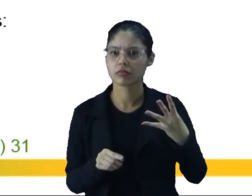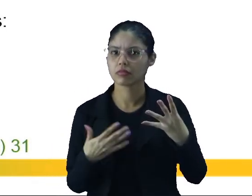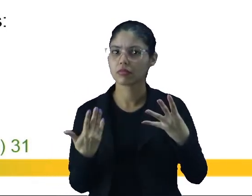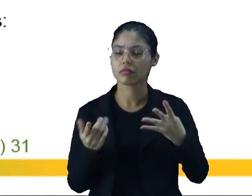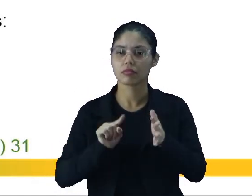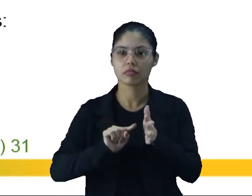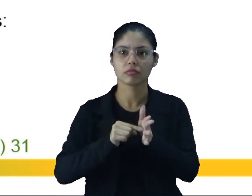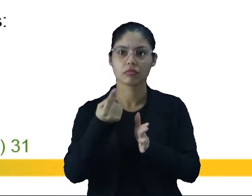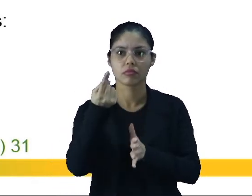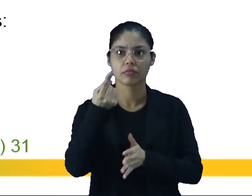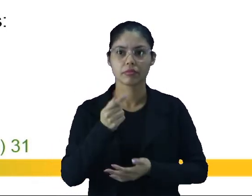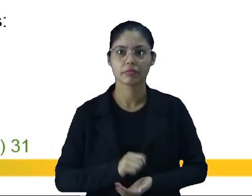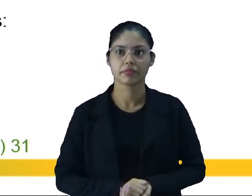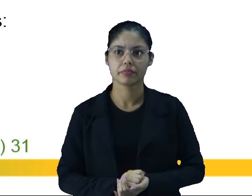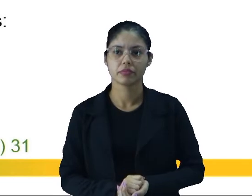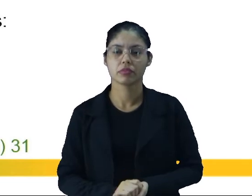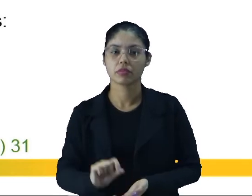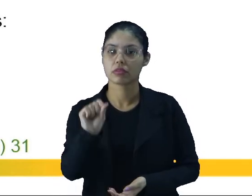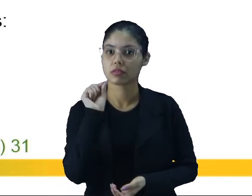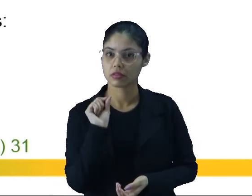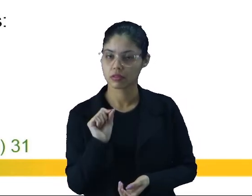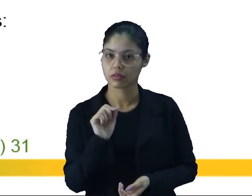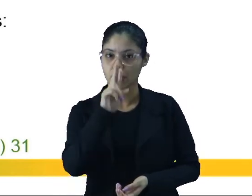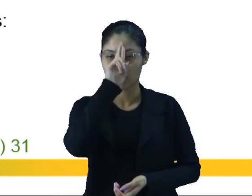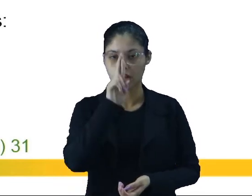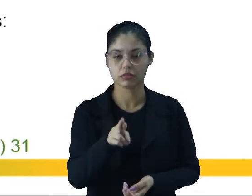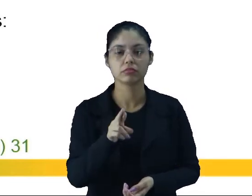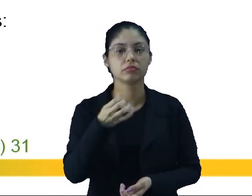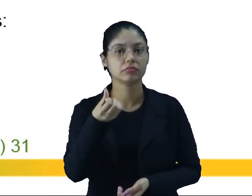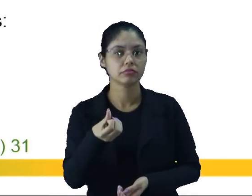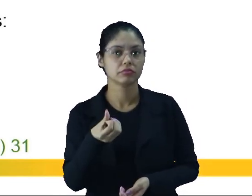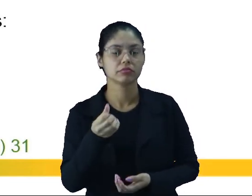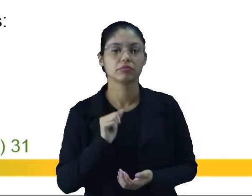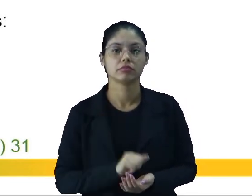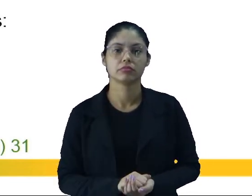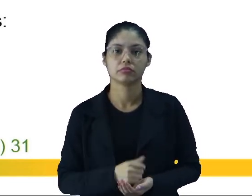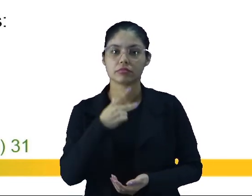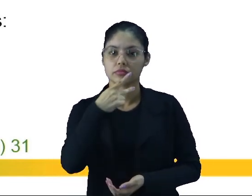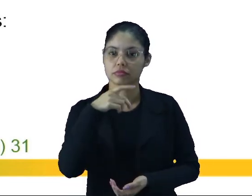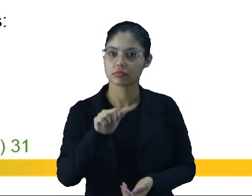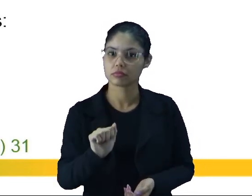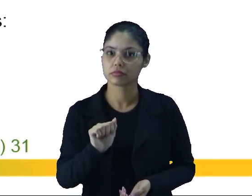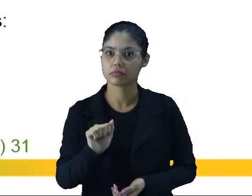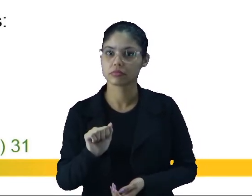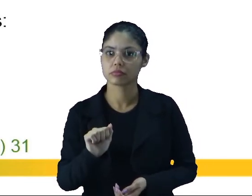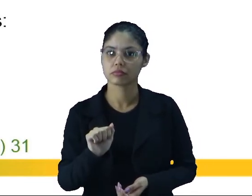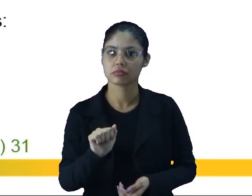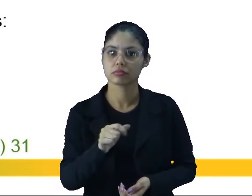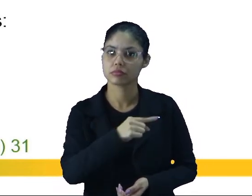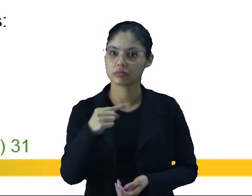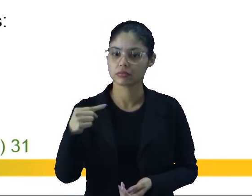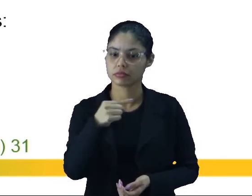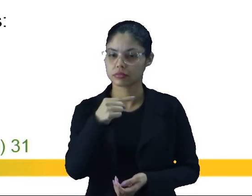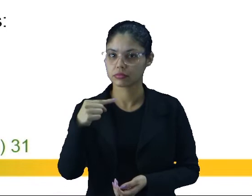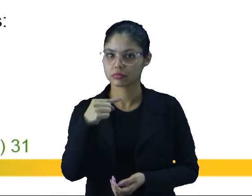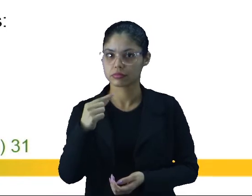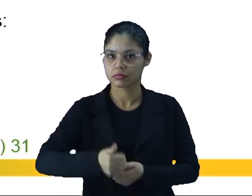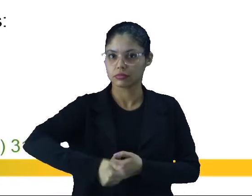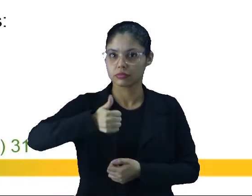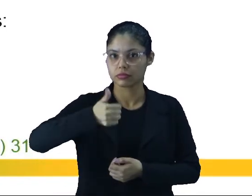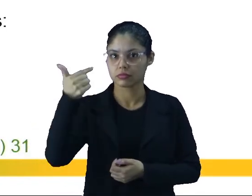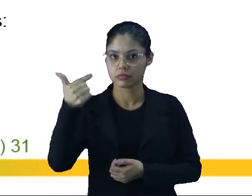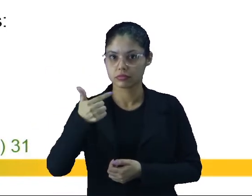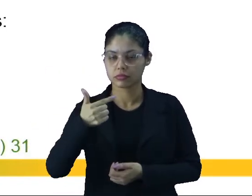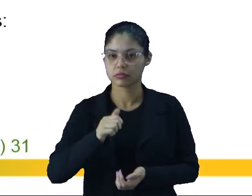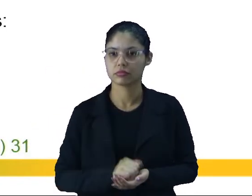Primeiro que, nesse caso, eu tenho que a razão é 6. E a razão de um APA é subtrair o segundo termo pelo